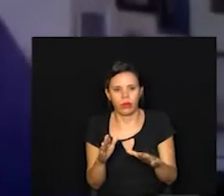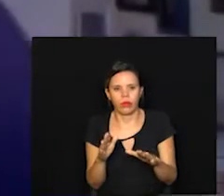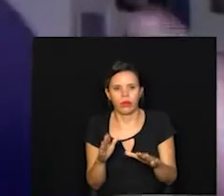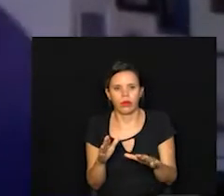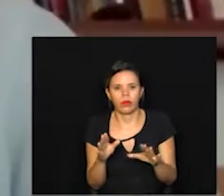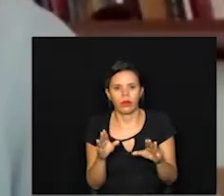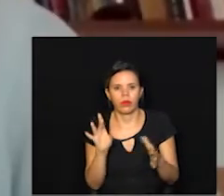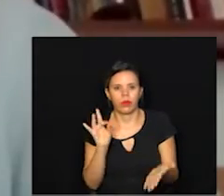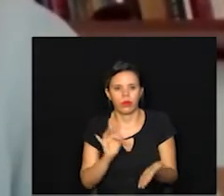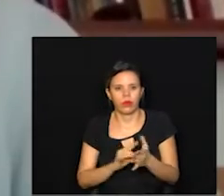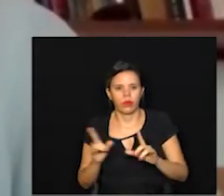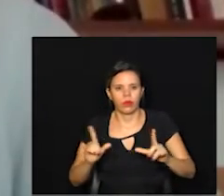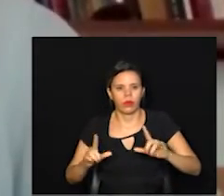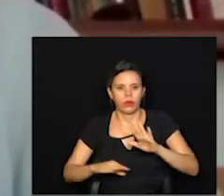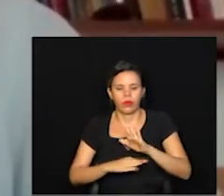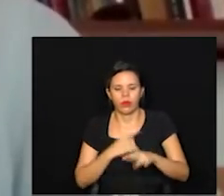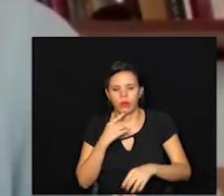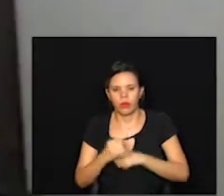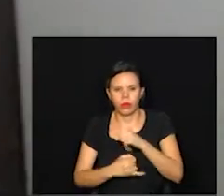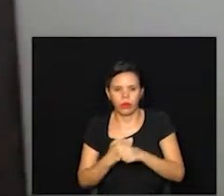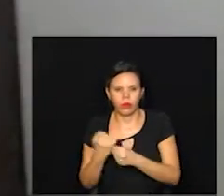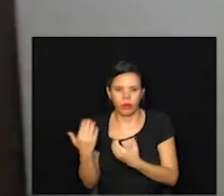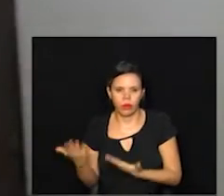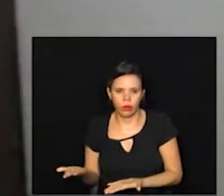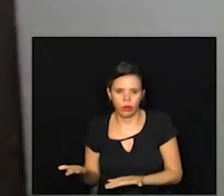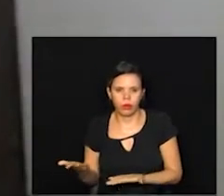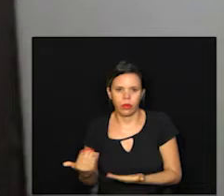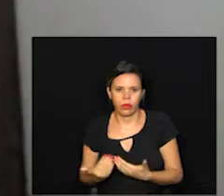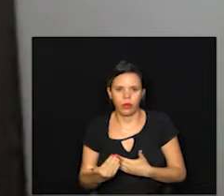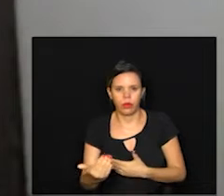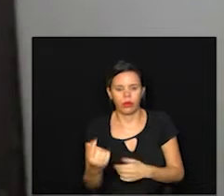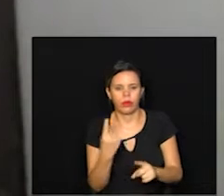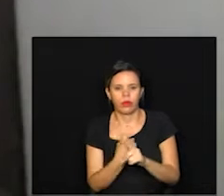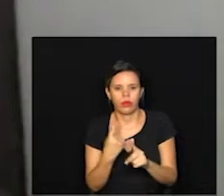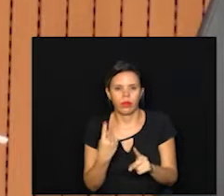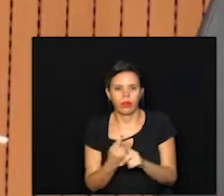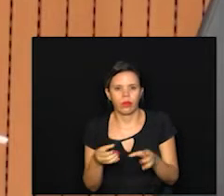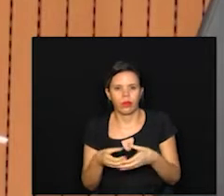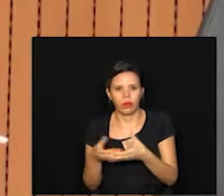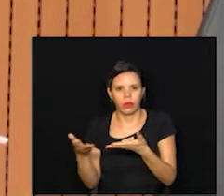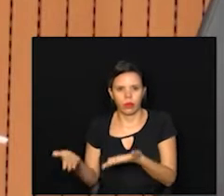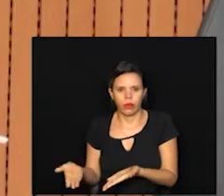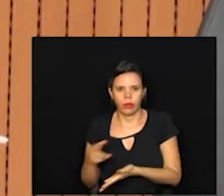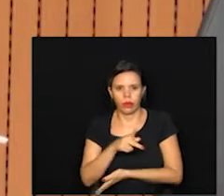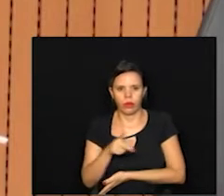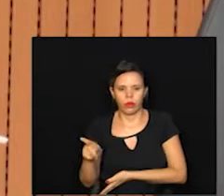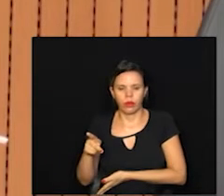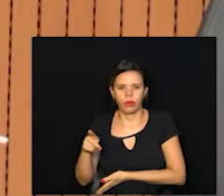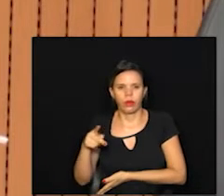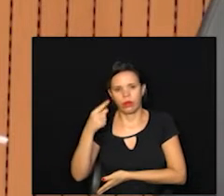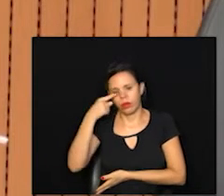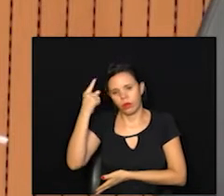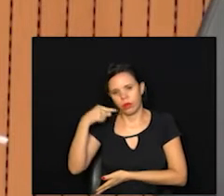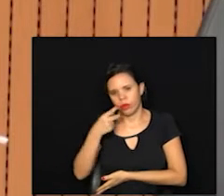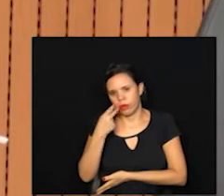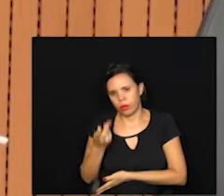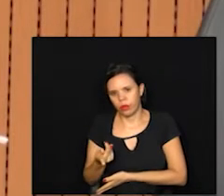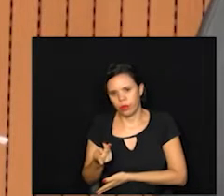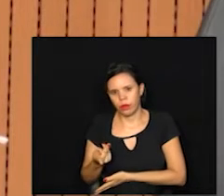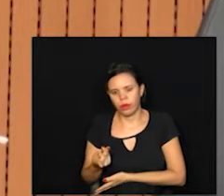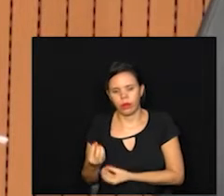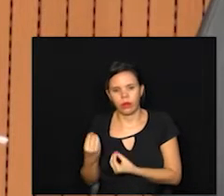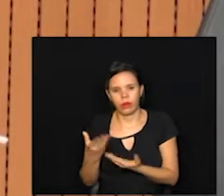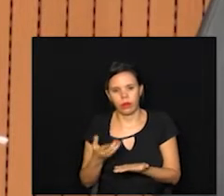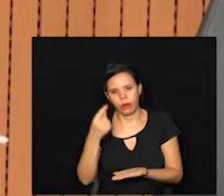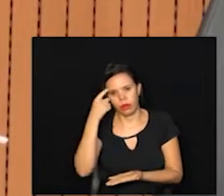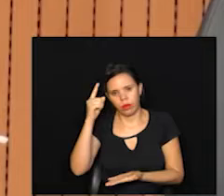páginas oficiais da TV Câmara na internet. Para os próximos encontros da comissão, a presidente Paola Miguel disse que vai dar encaminhamento